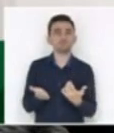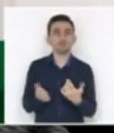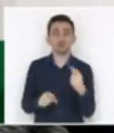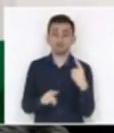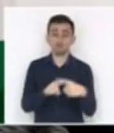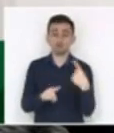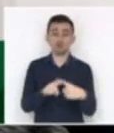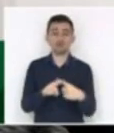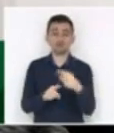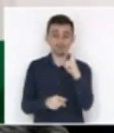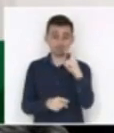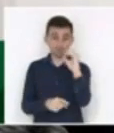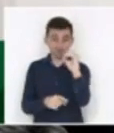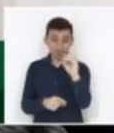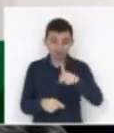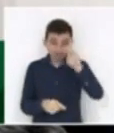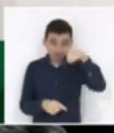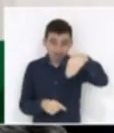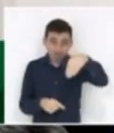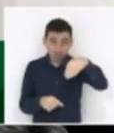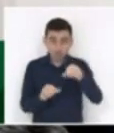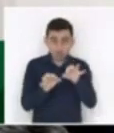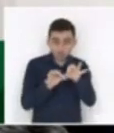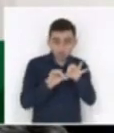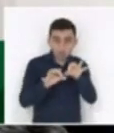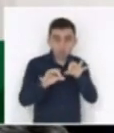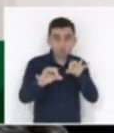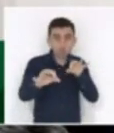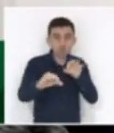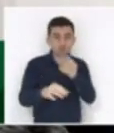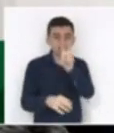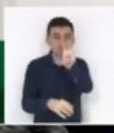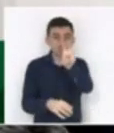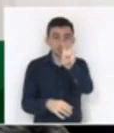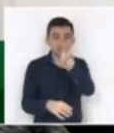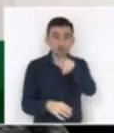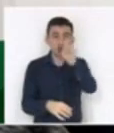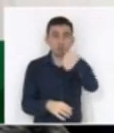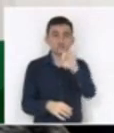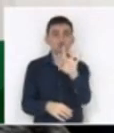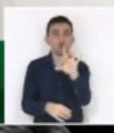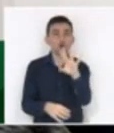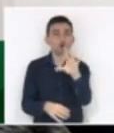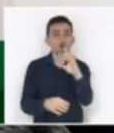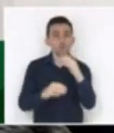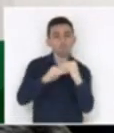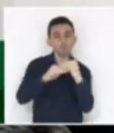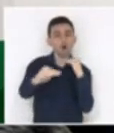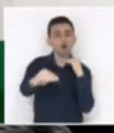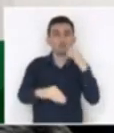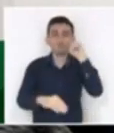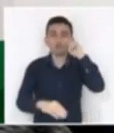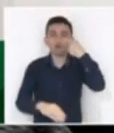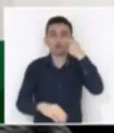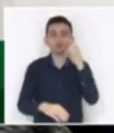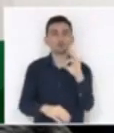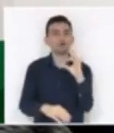50 quilômetros de obras, 5 estão pavimentados. Um trevo dos